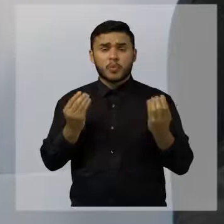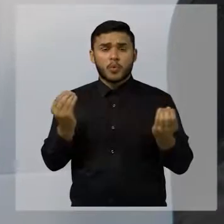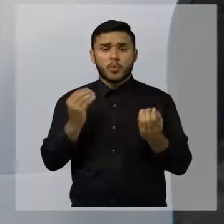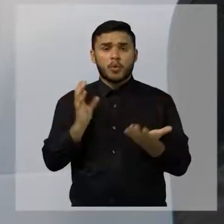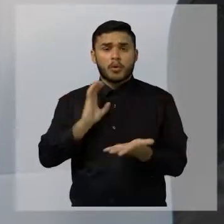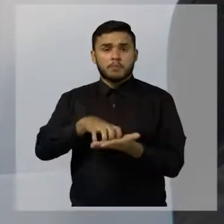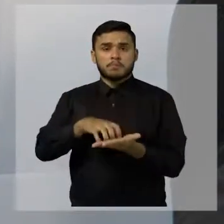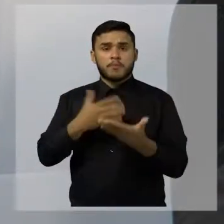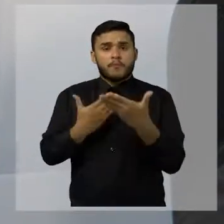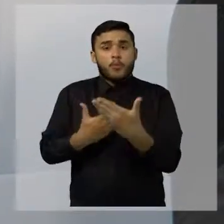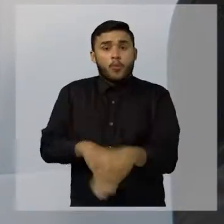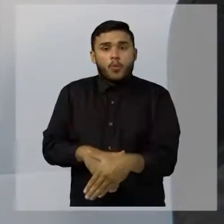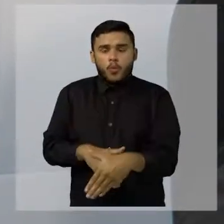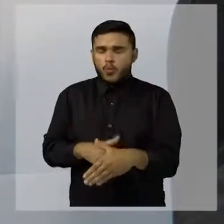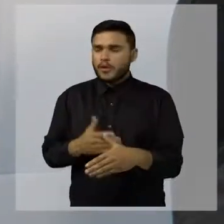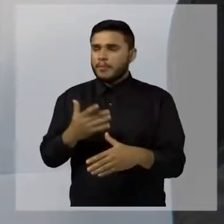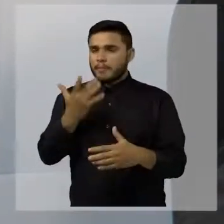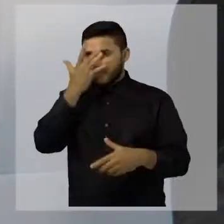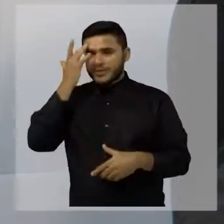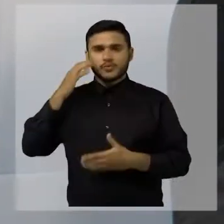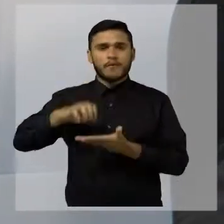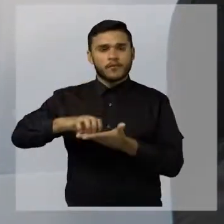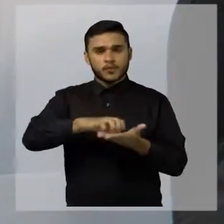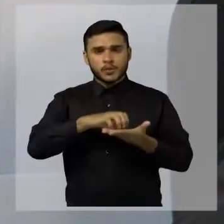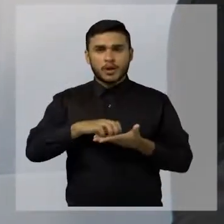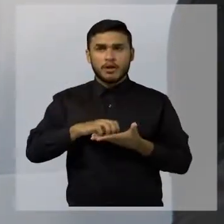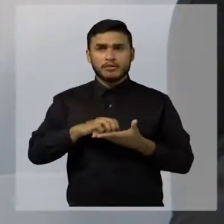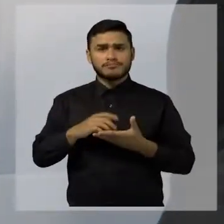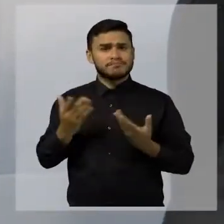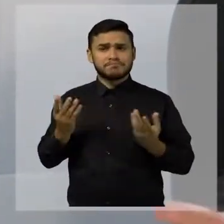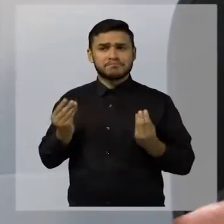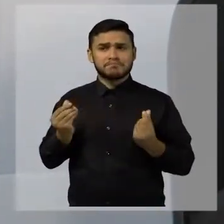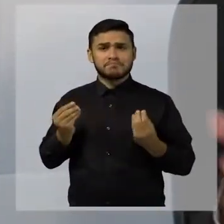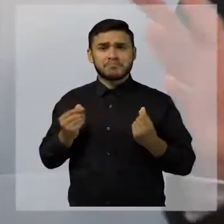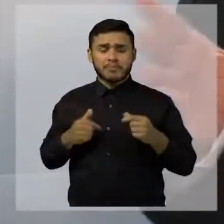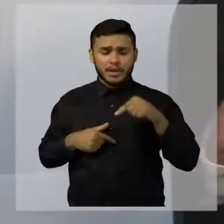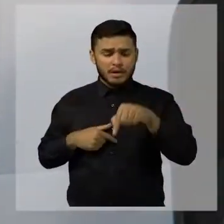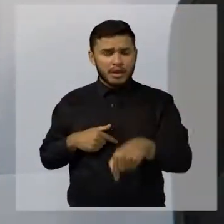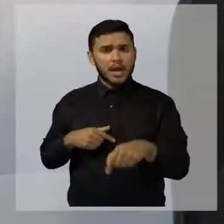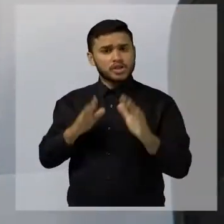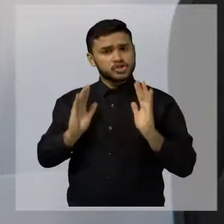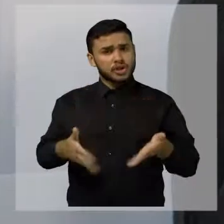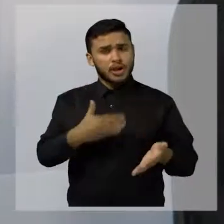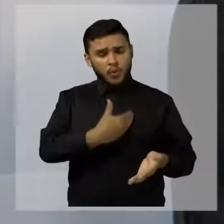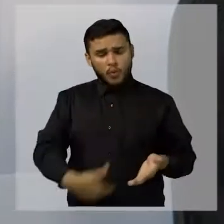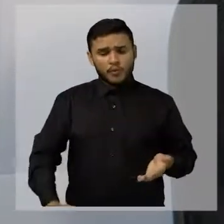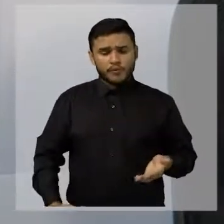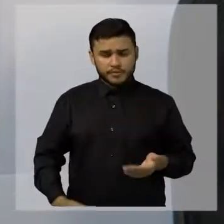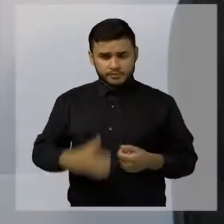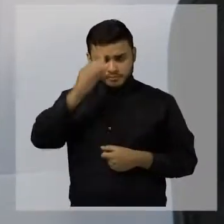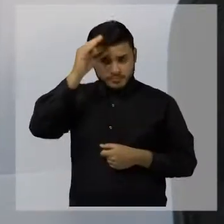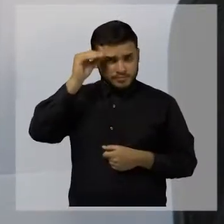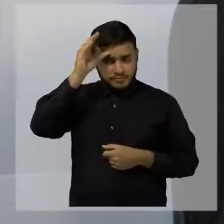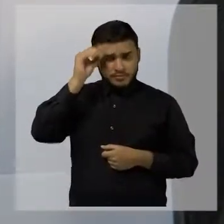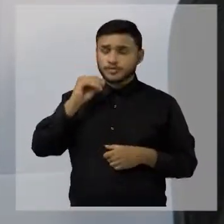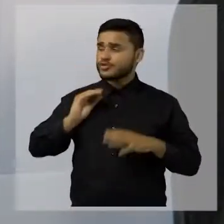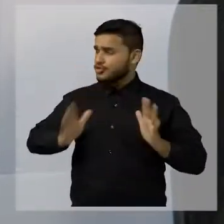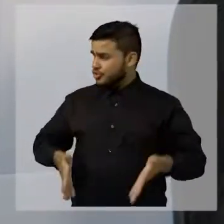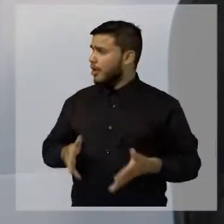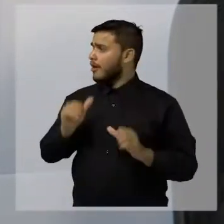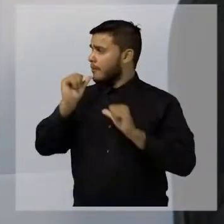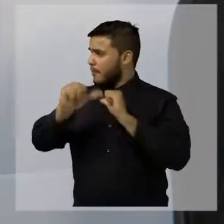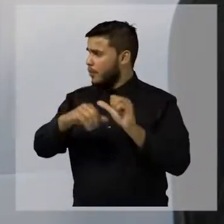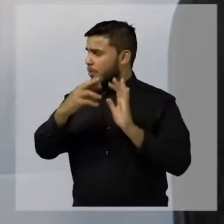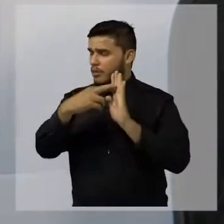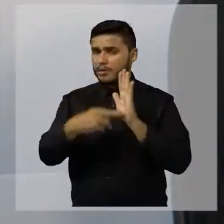público, da reforma do governo federal, lá na Assembleia tem se discutido muito a defesa